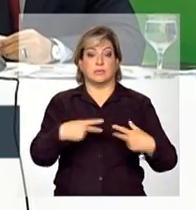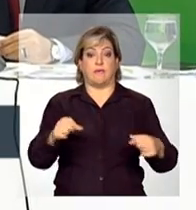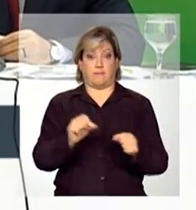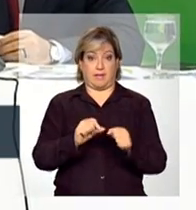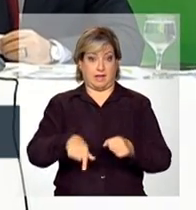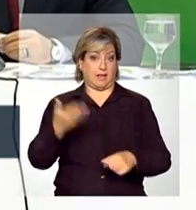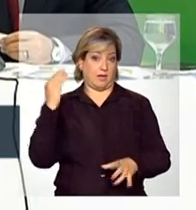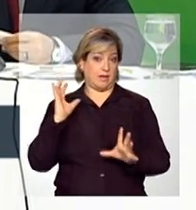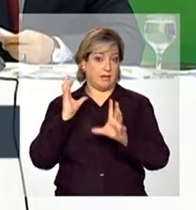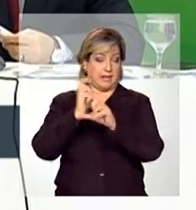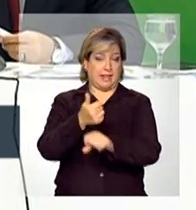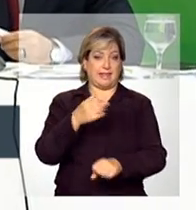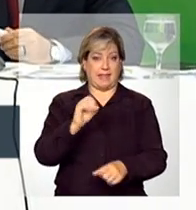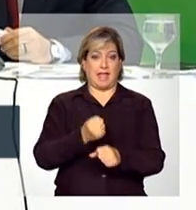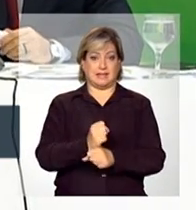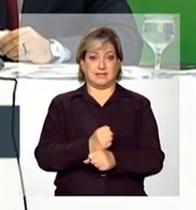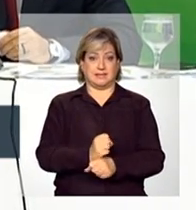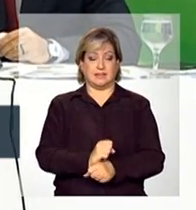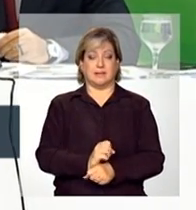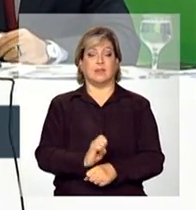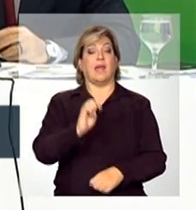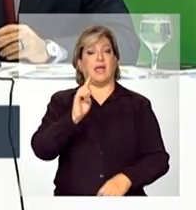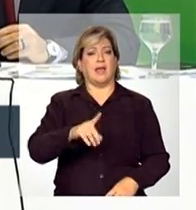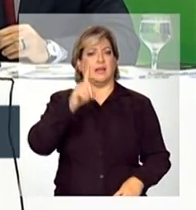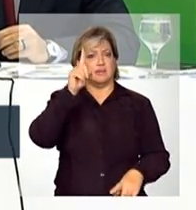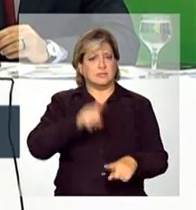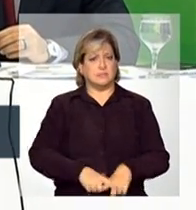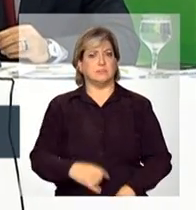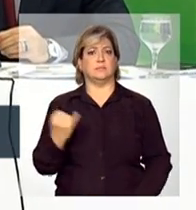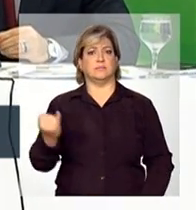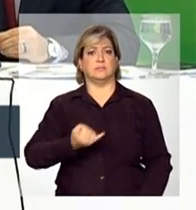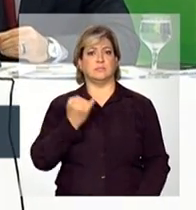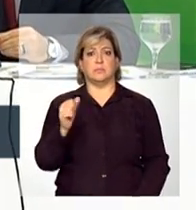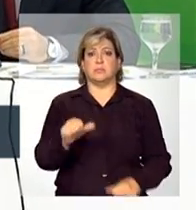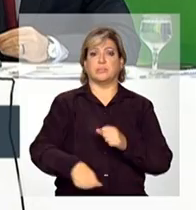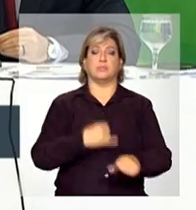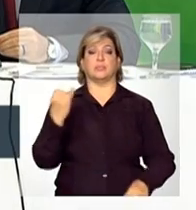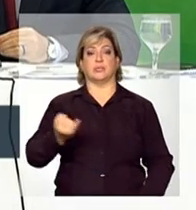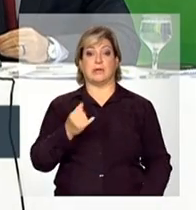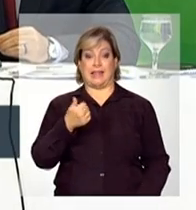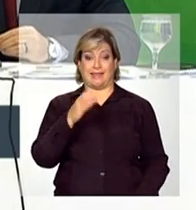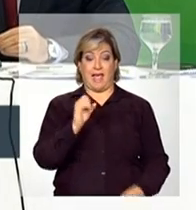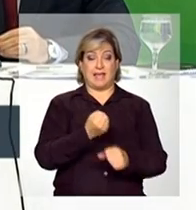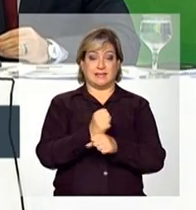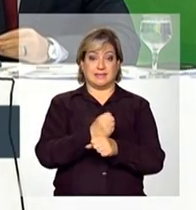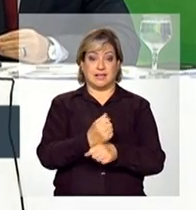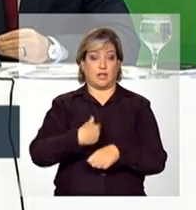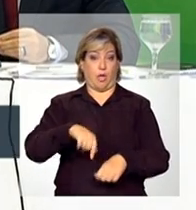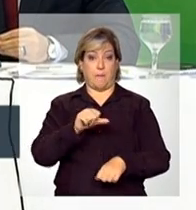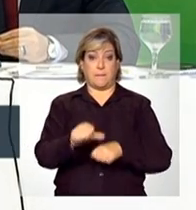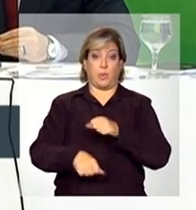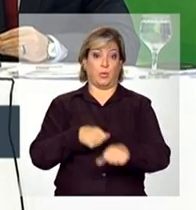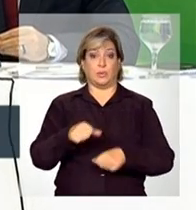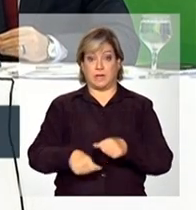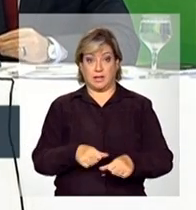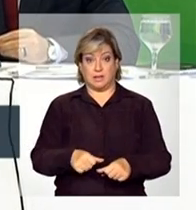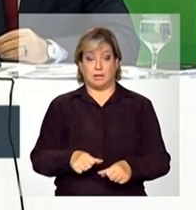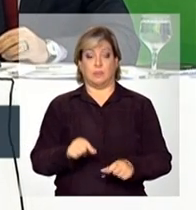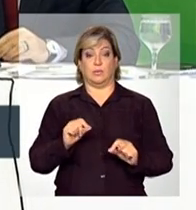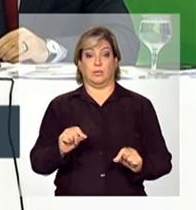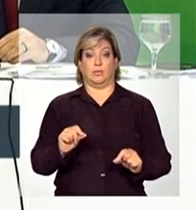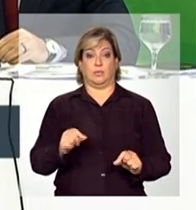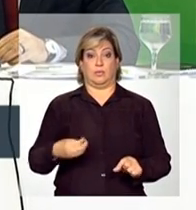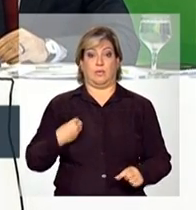nesses 10 anos são absolutamente impactantes quer dizer em 10 anos a gente ter alterado a realidade a ponto de